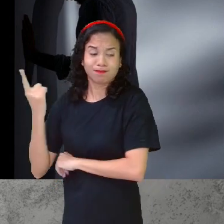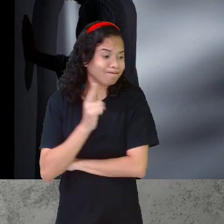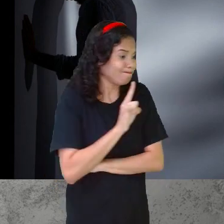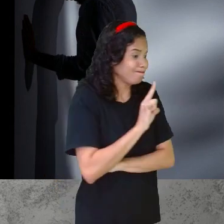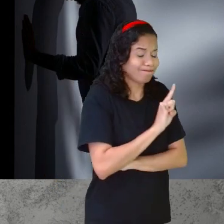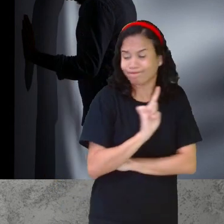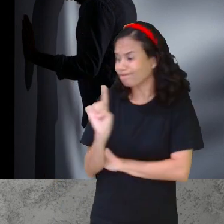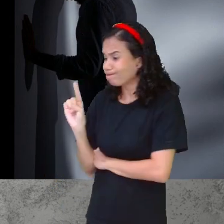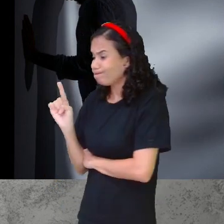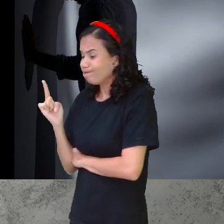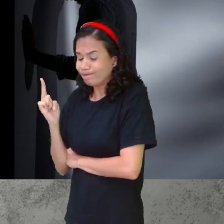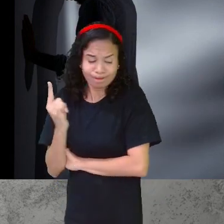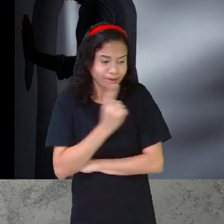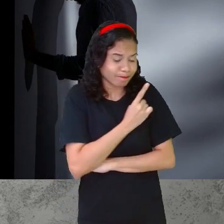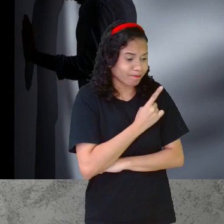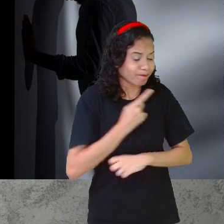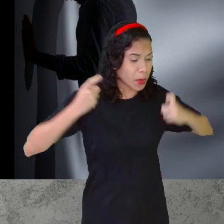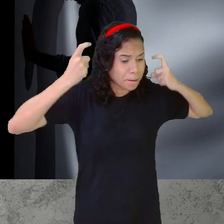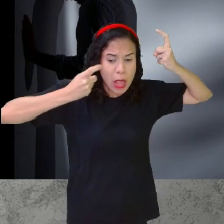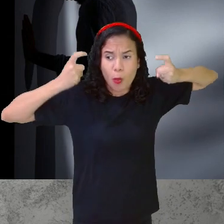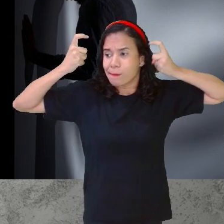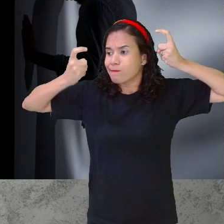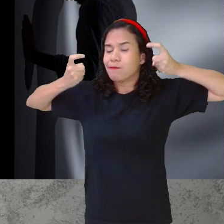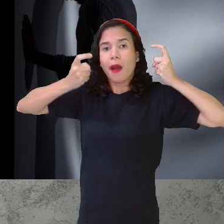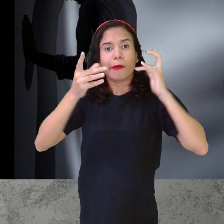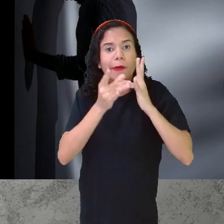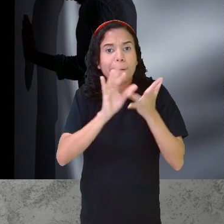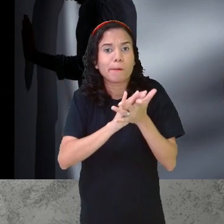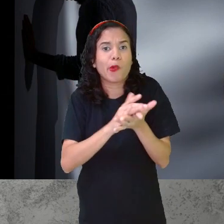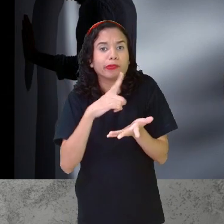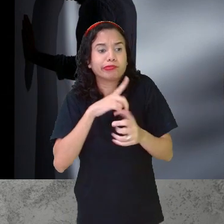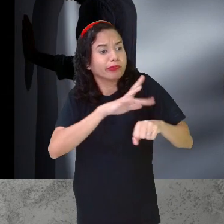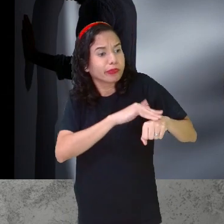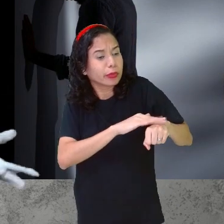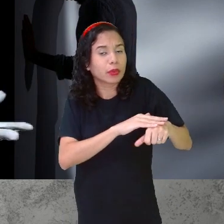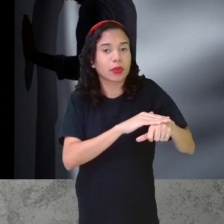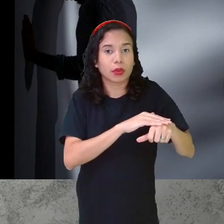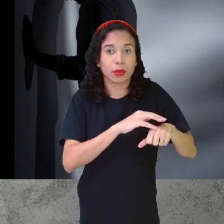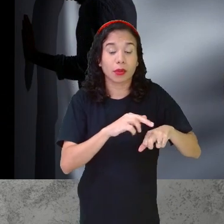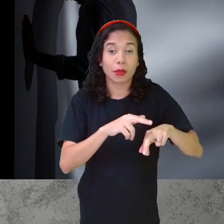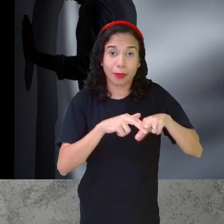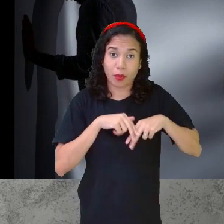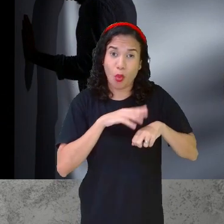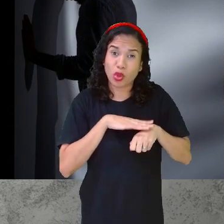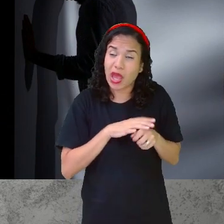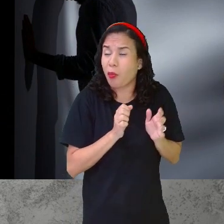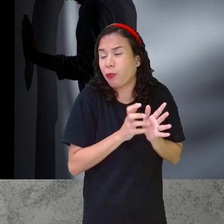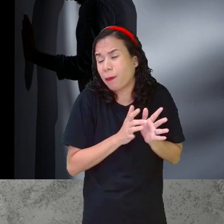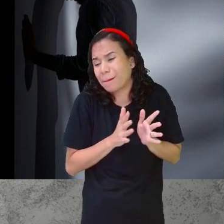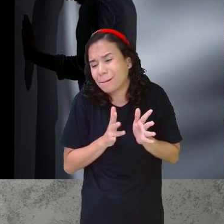para o outro, muito preocupado com seu estado de saúde. Com o passar do